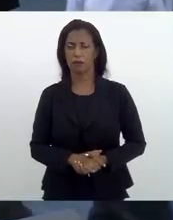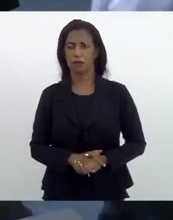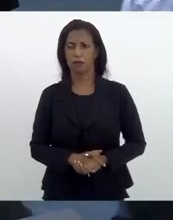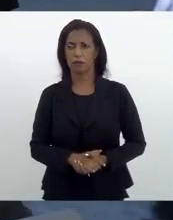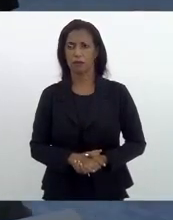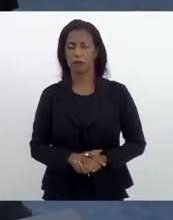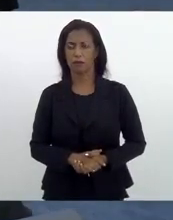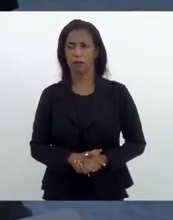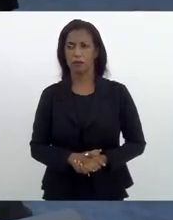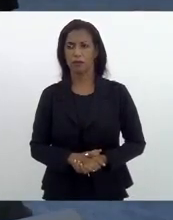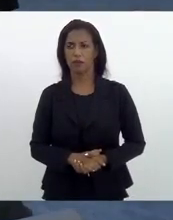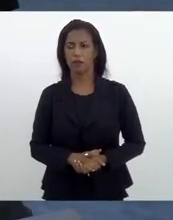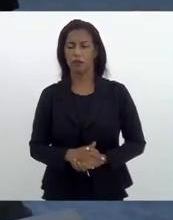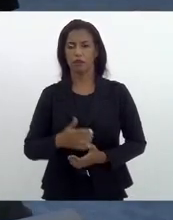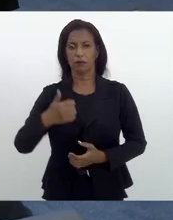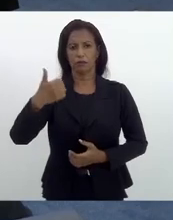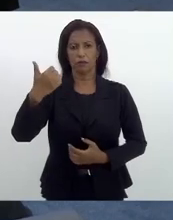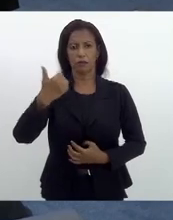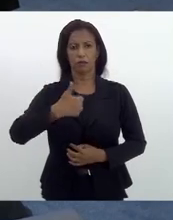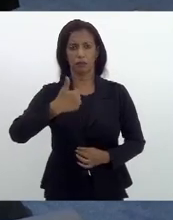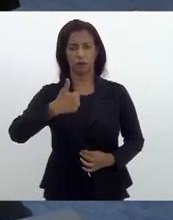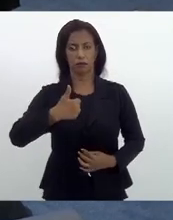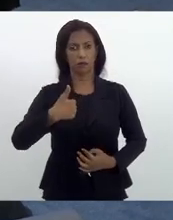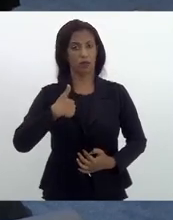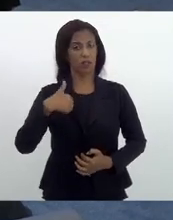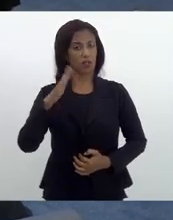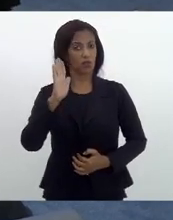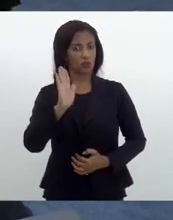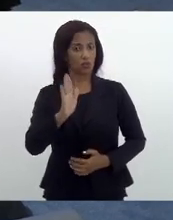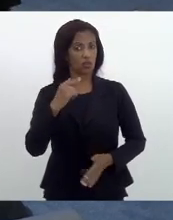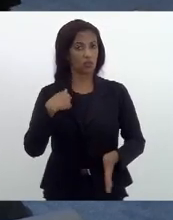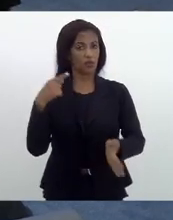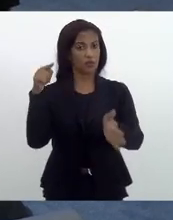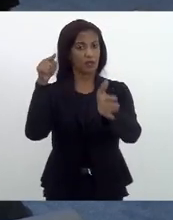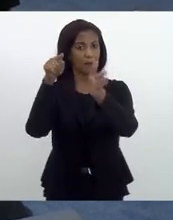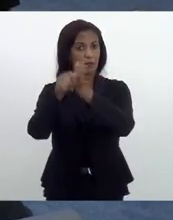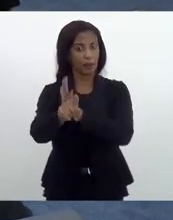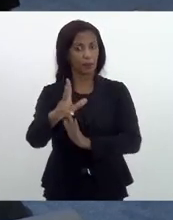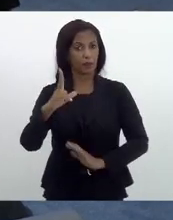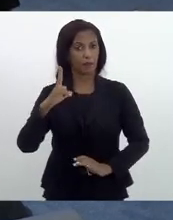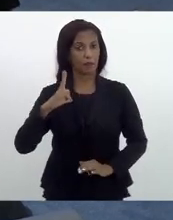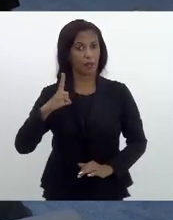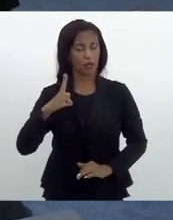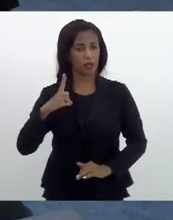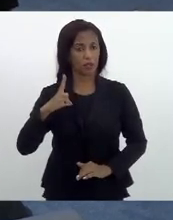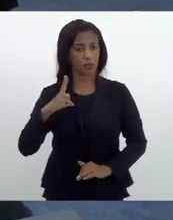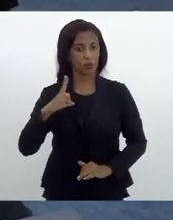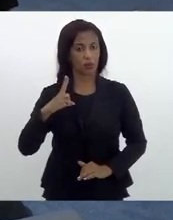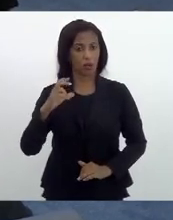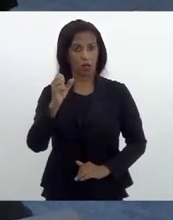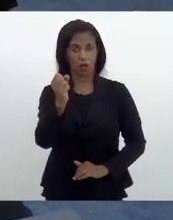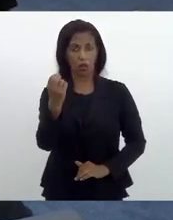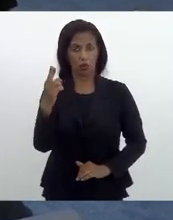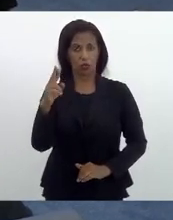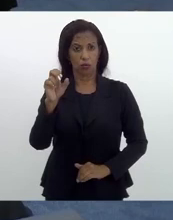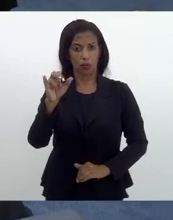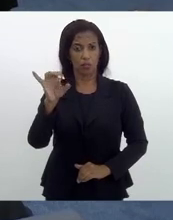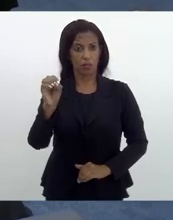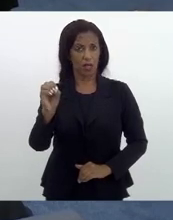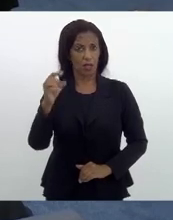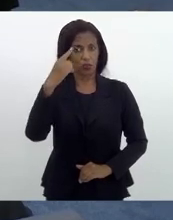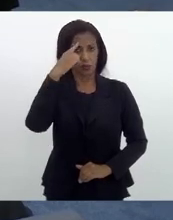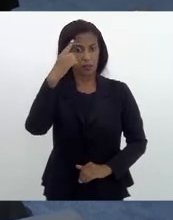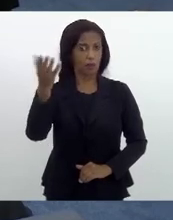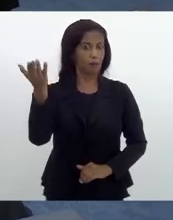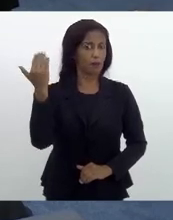Obrigada. Primeiro, eu já havia feito essa pergunta individualmente ao doutor Sérgio, na semana passada. E ele